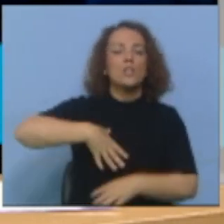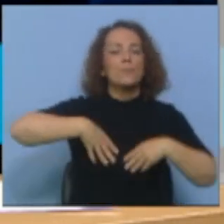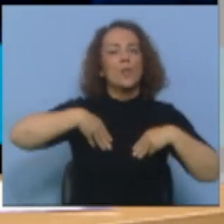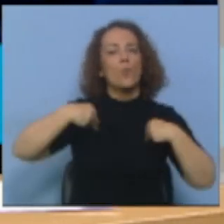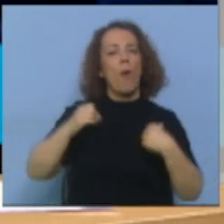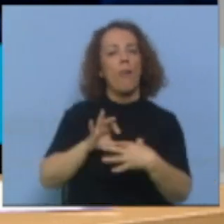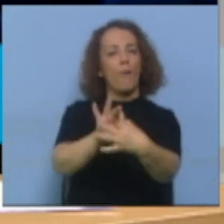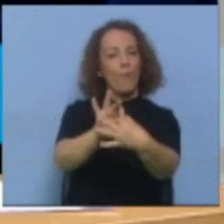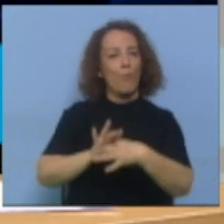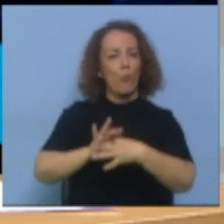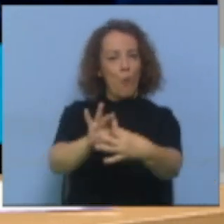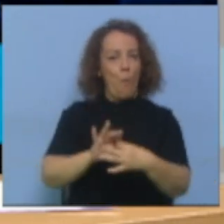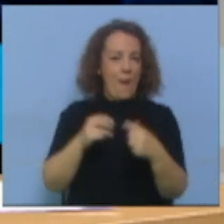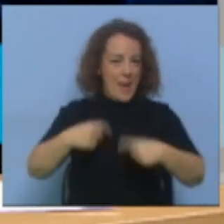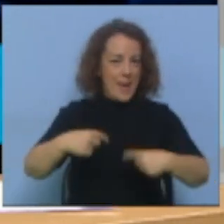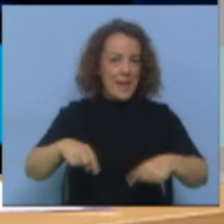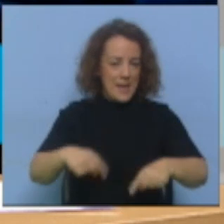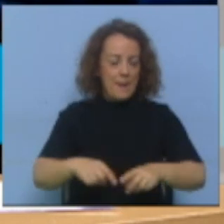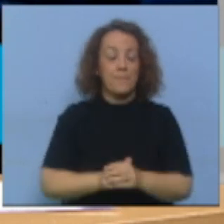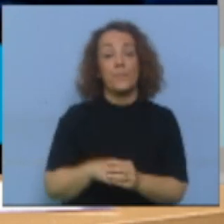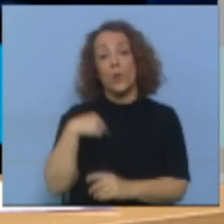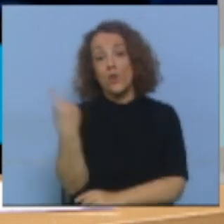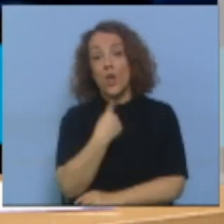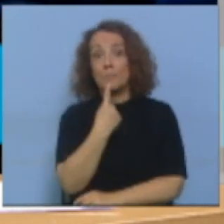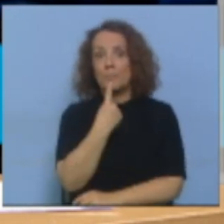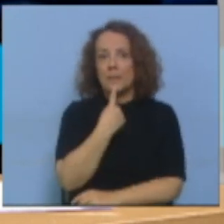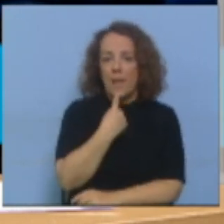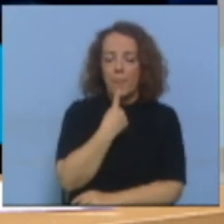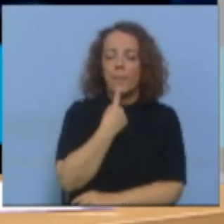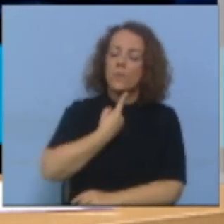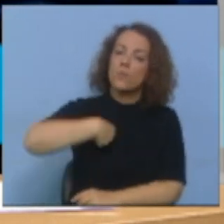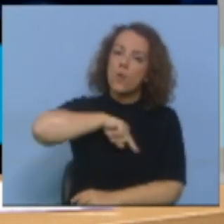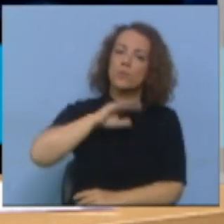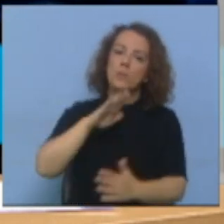E nós percebemos que estamos desta forma a ser úteis,